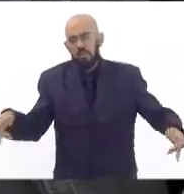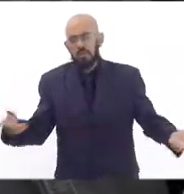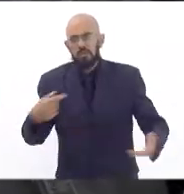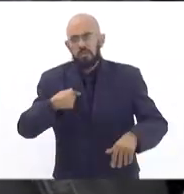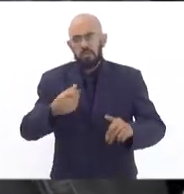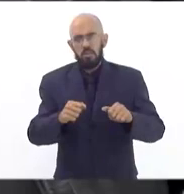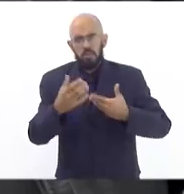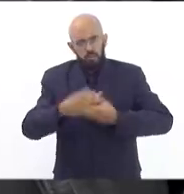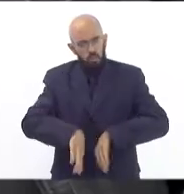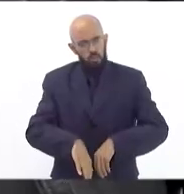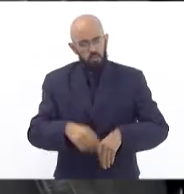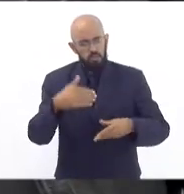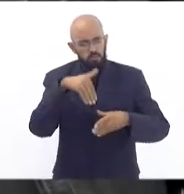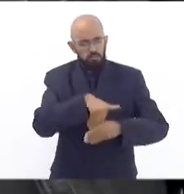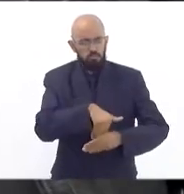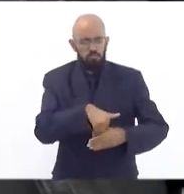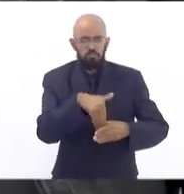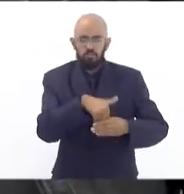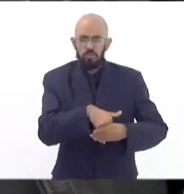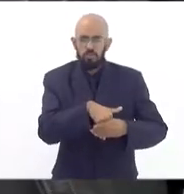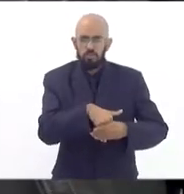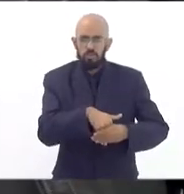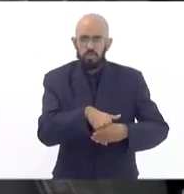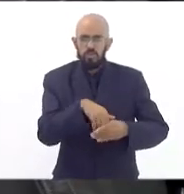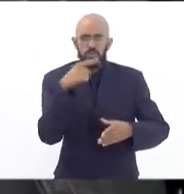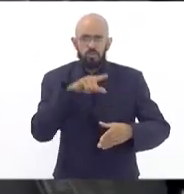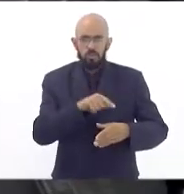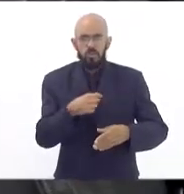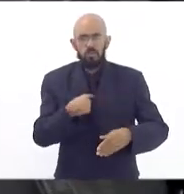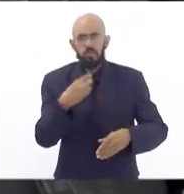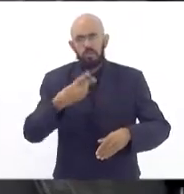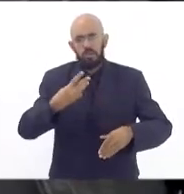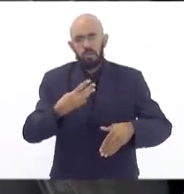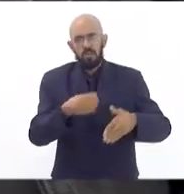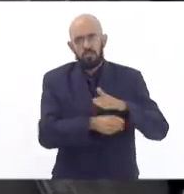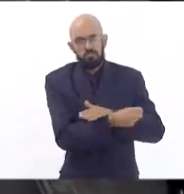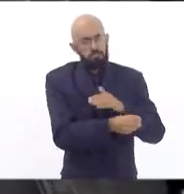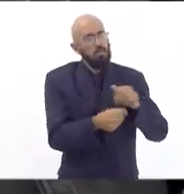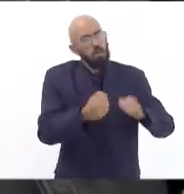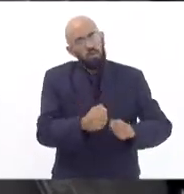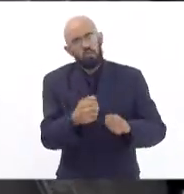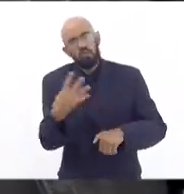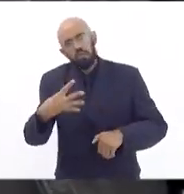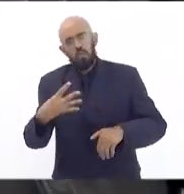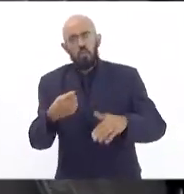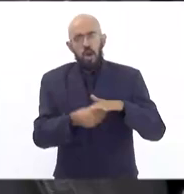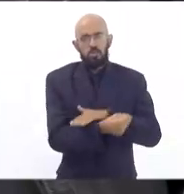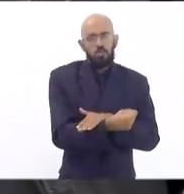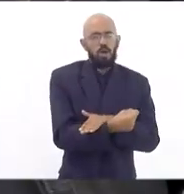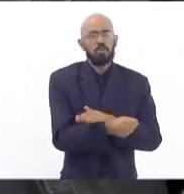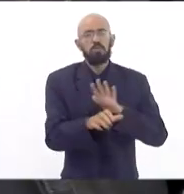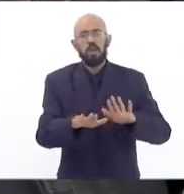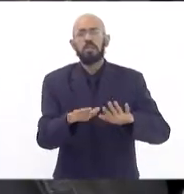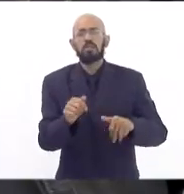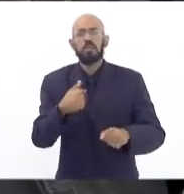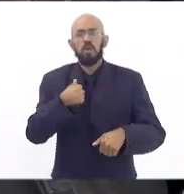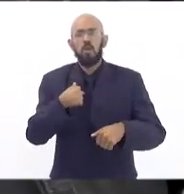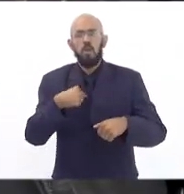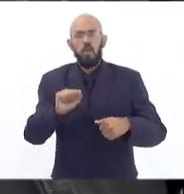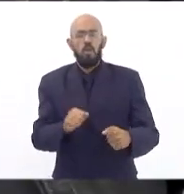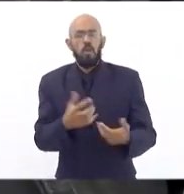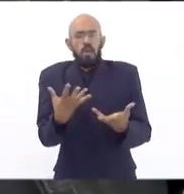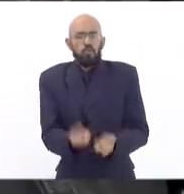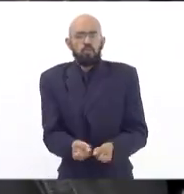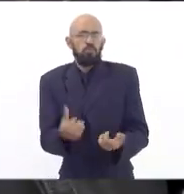para poder tá sentado aqui no Parlamento então tem a senhora mandar fácil conseguir um quarto como posso não conseguir Mas eu compro com meu patrão e contra o